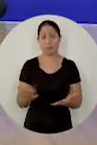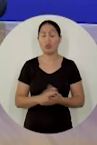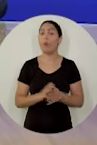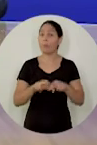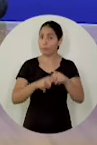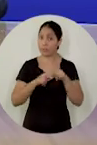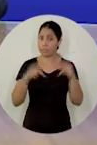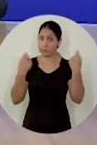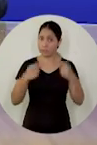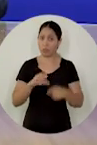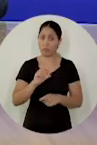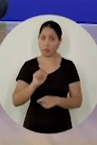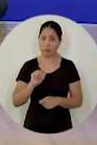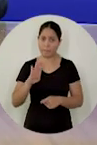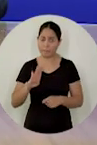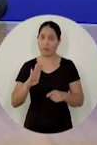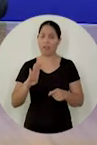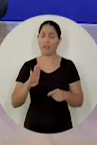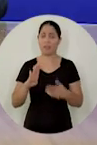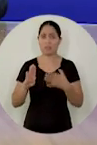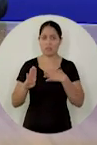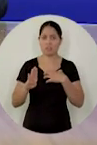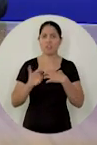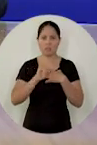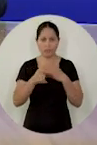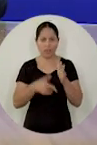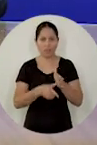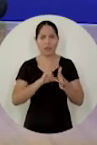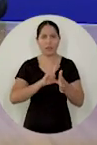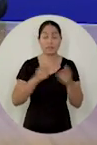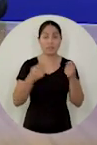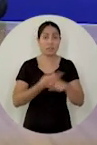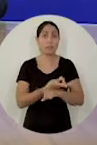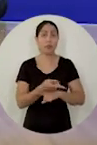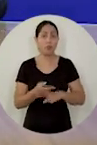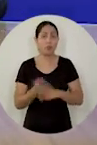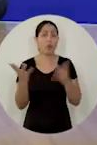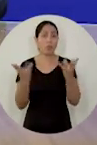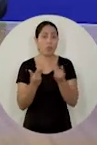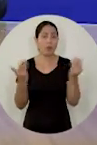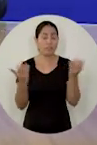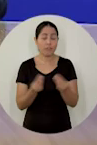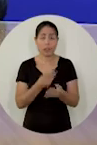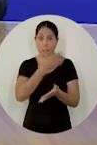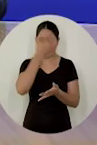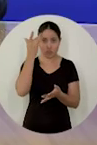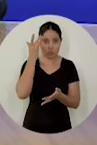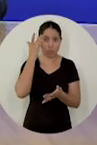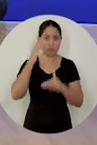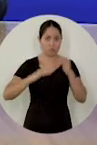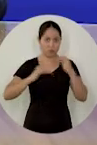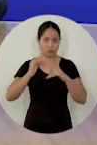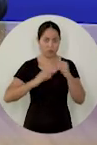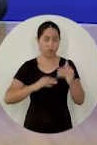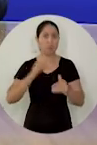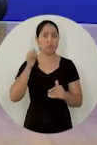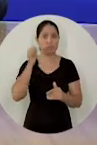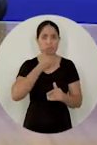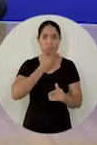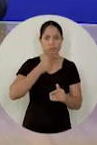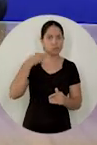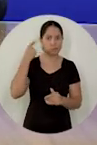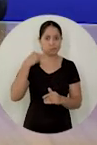questão de meio ambiente. Para isso, a Ordem dos Advogados tem, como disse anteriormente, procurado qualificar os